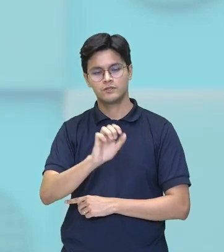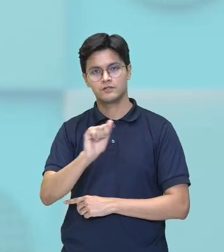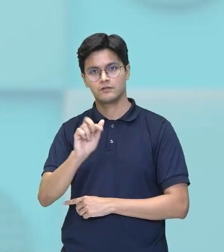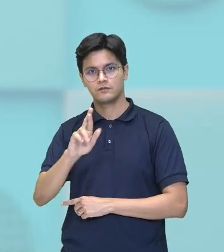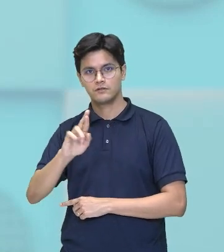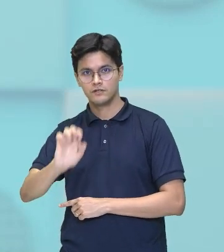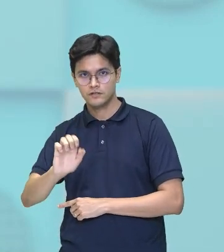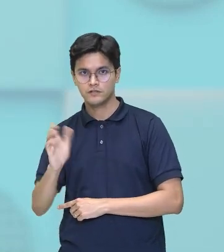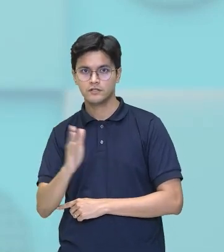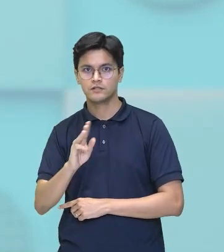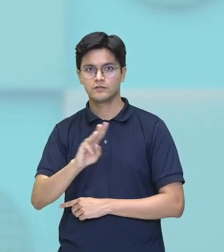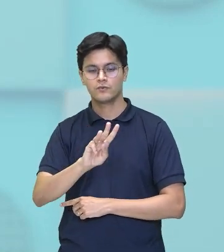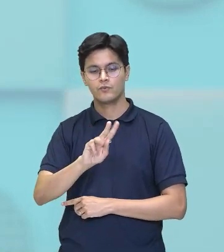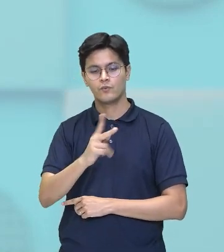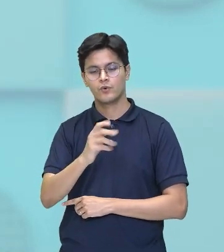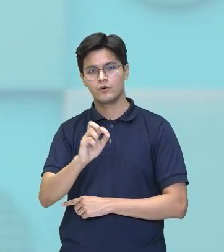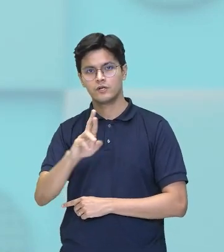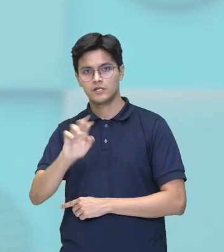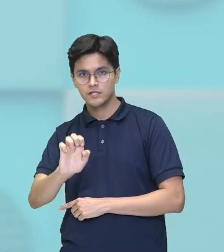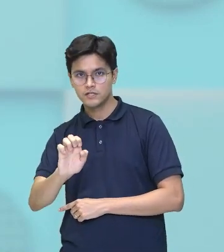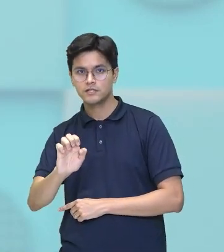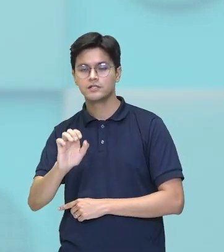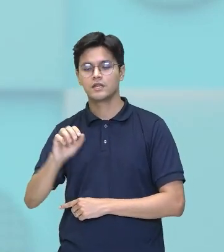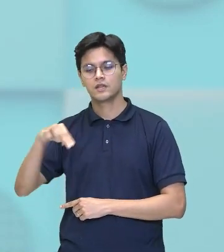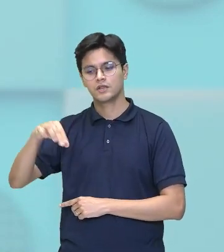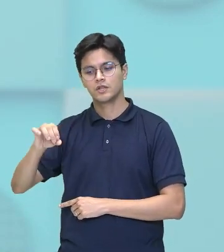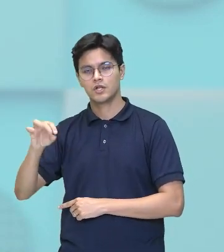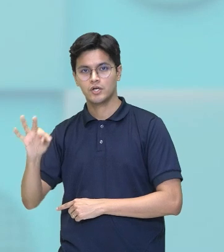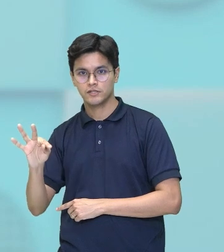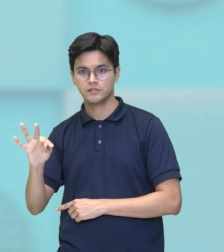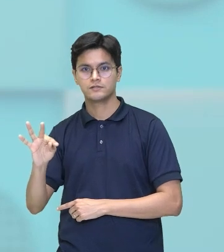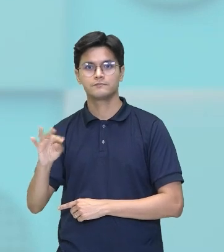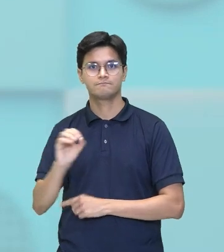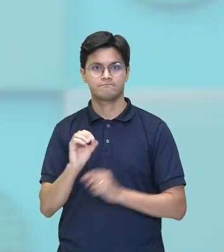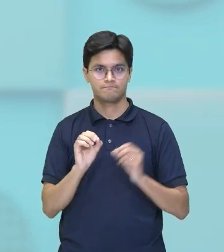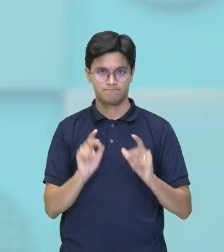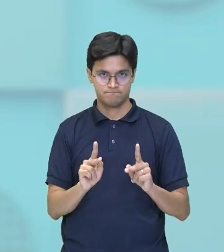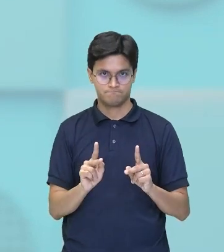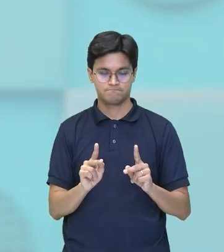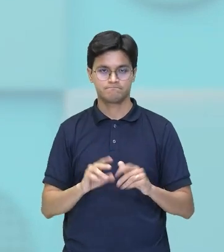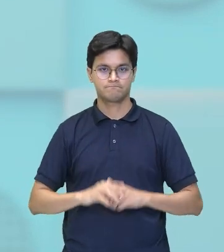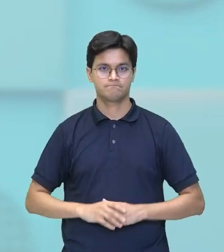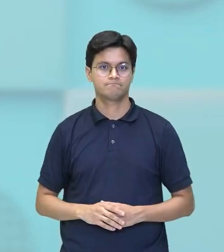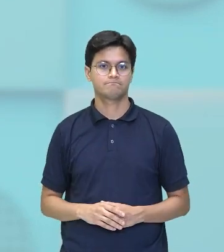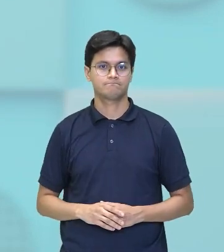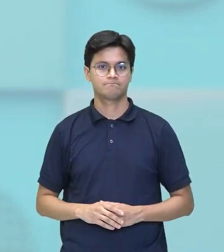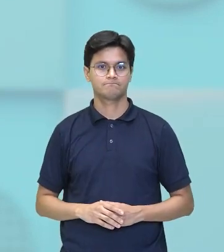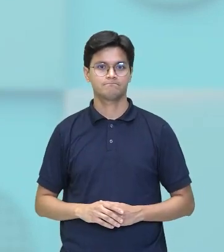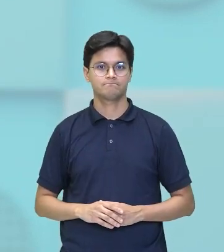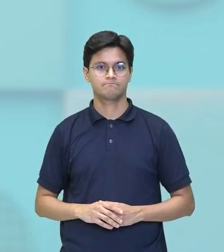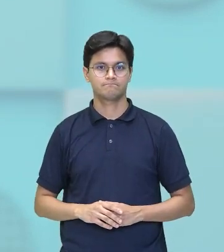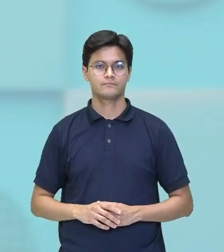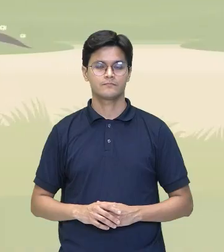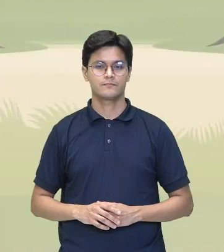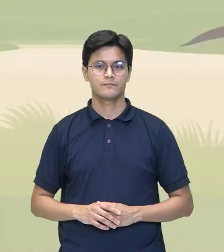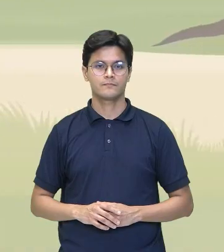Como a Potira falou também, I was not. Right? Vamos ver mais um pouquinho também agora.